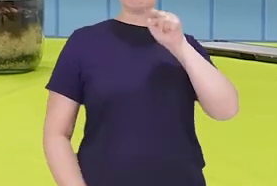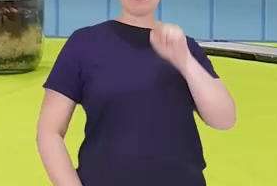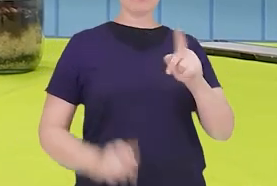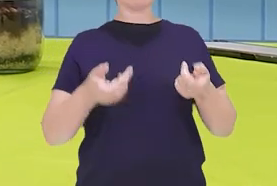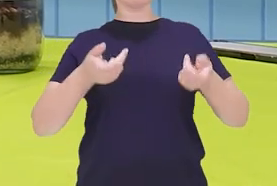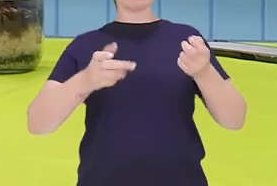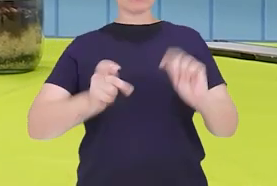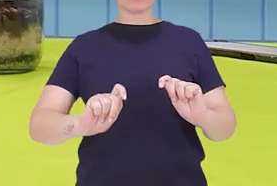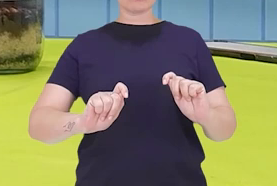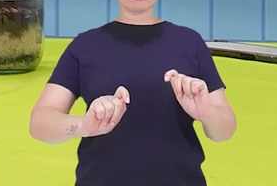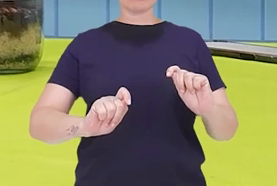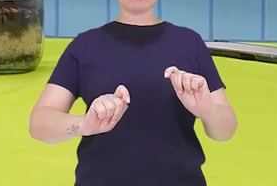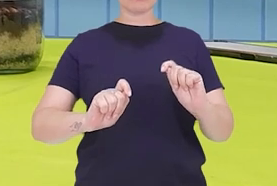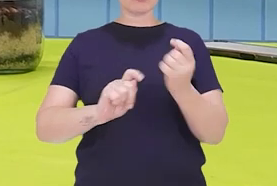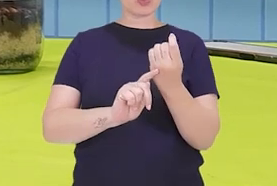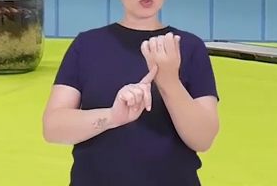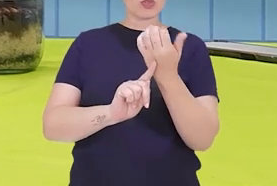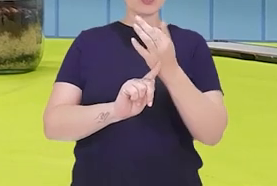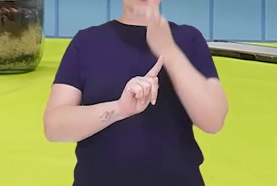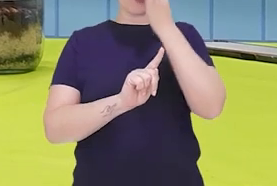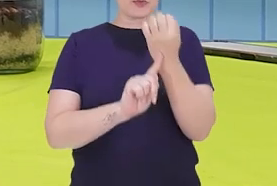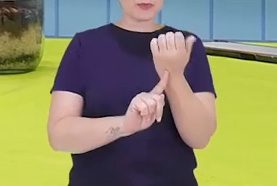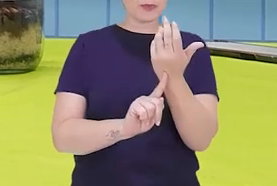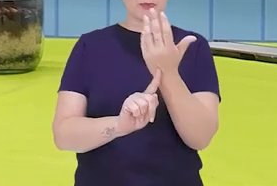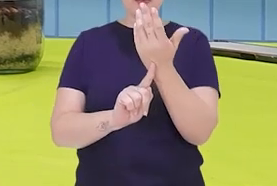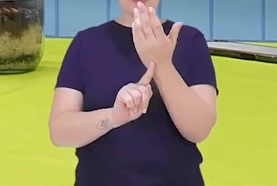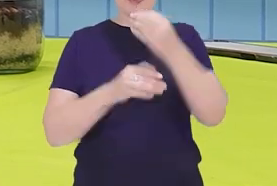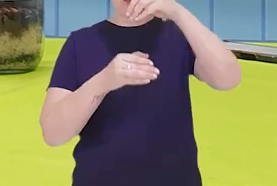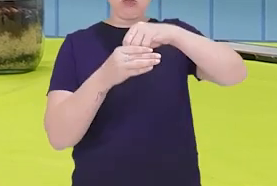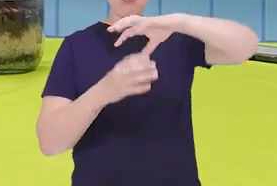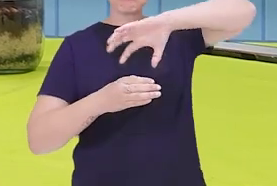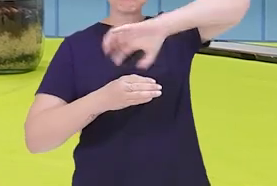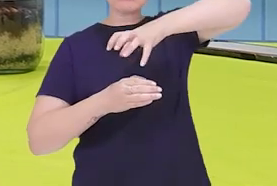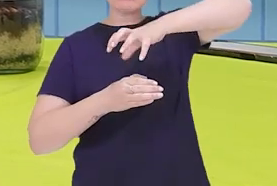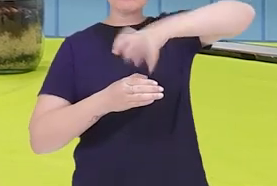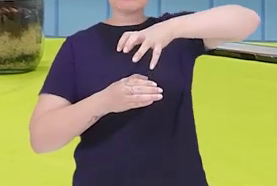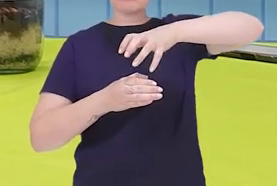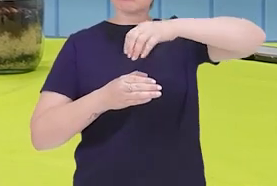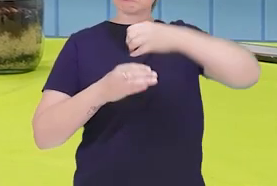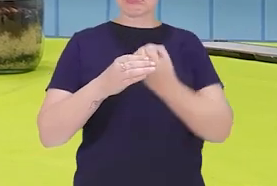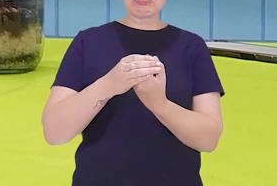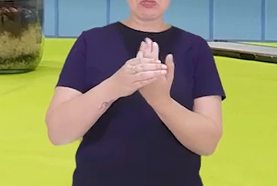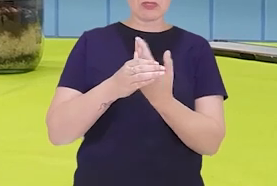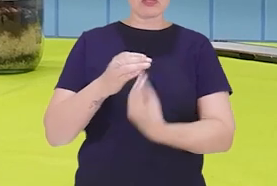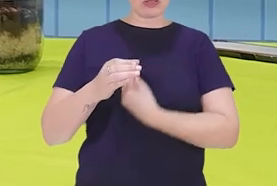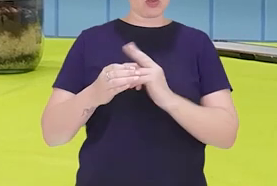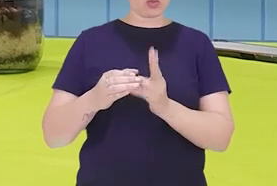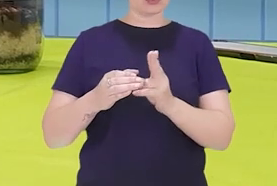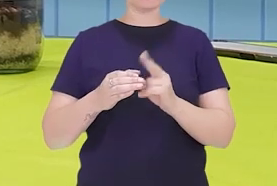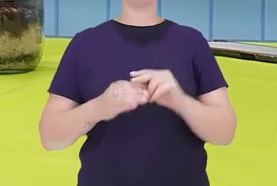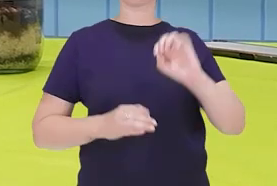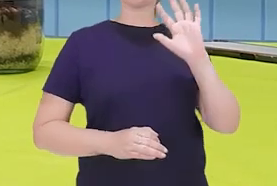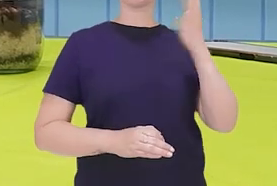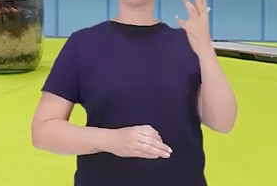é possível as plantas sobreviverem dentro de potes fechados? Para resolver essa questão,